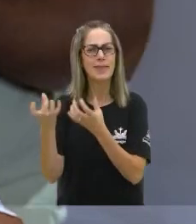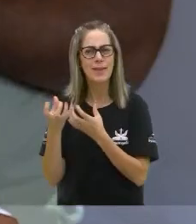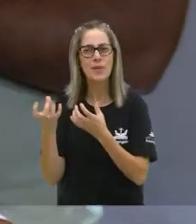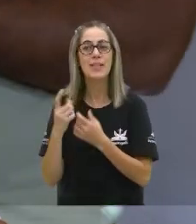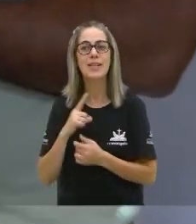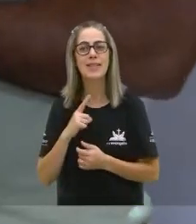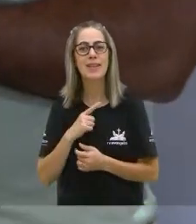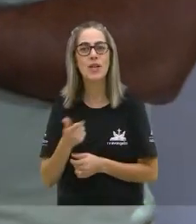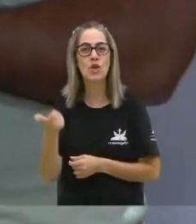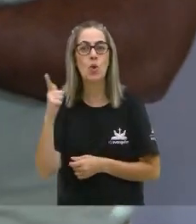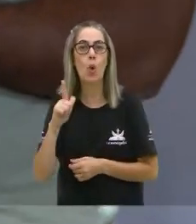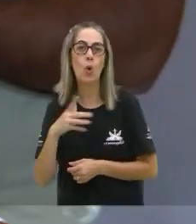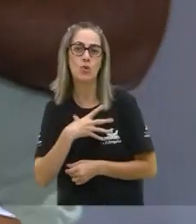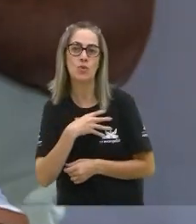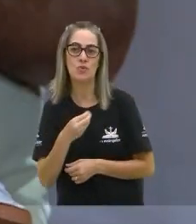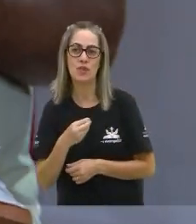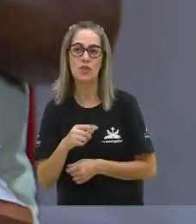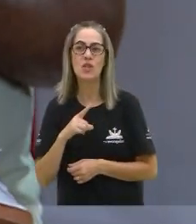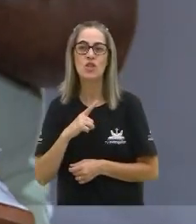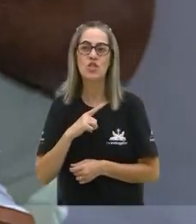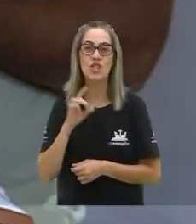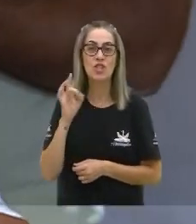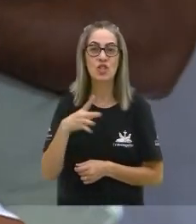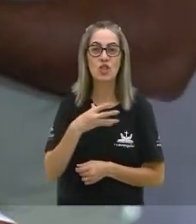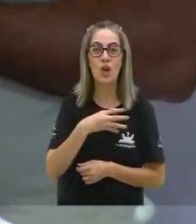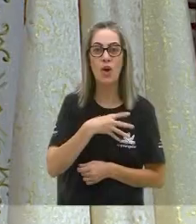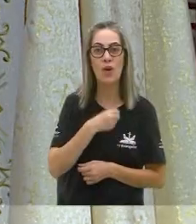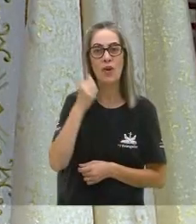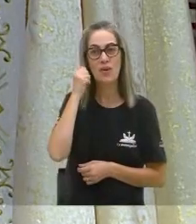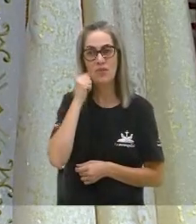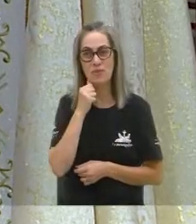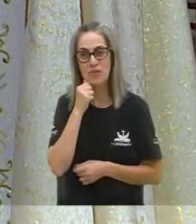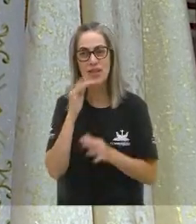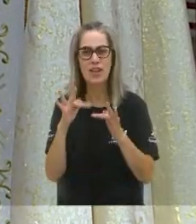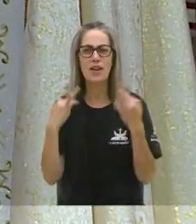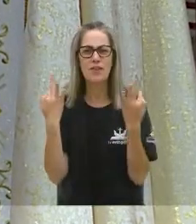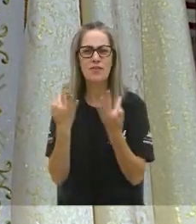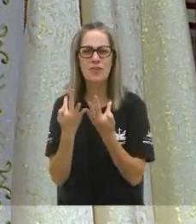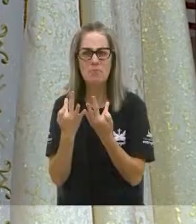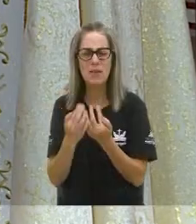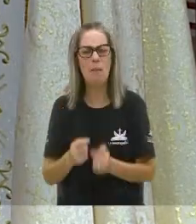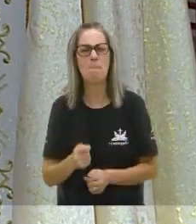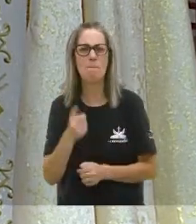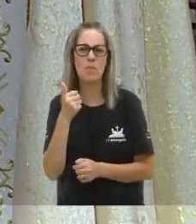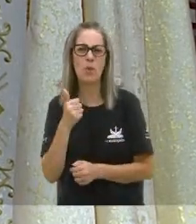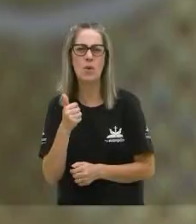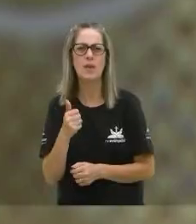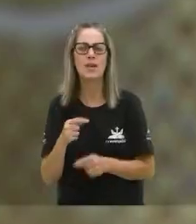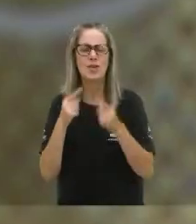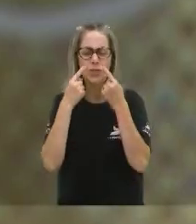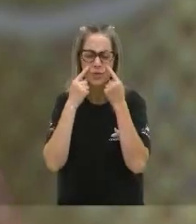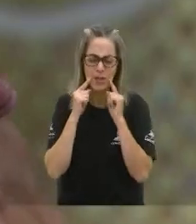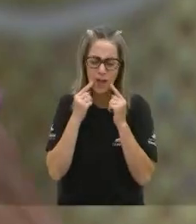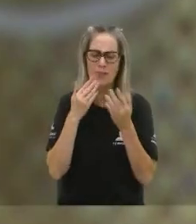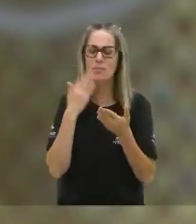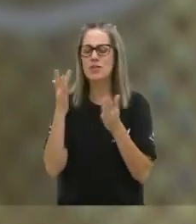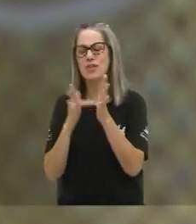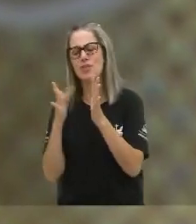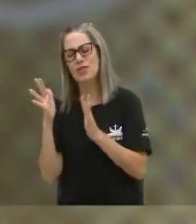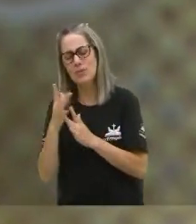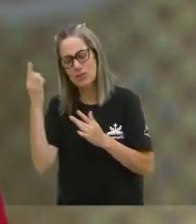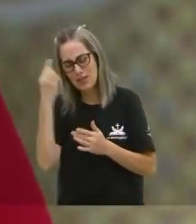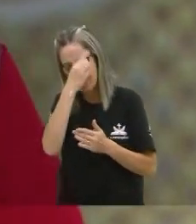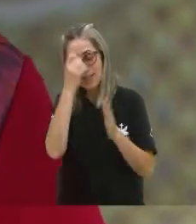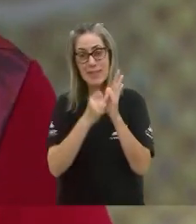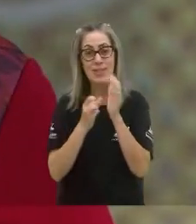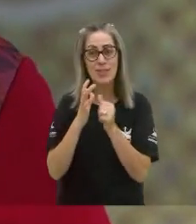um filho. Eu tinha só a Beatriz e nossa família era pequenininha e chorava, agradecia e pedia a Jesus das Santas Chagas mais um